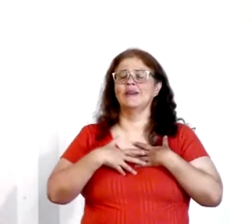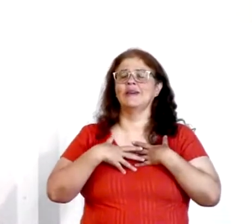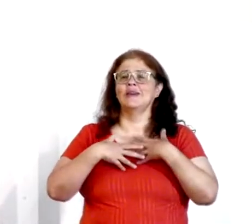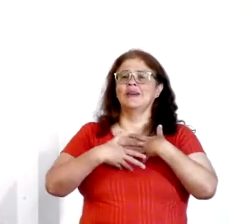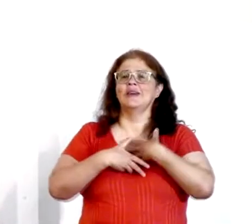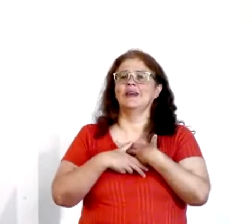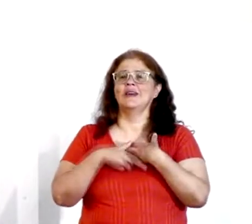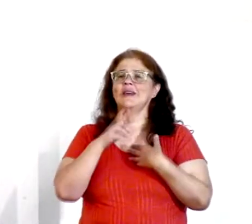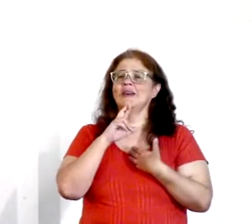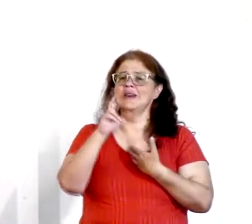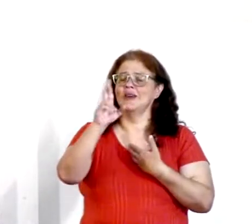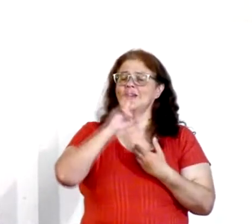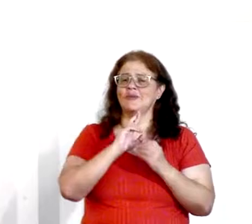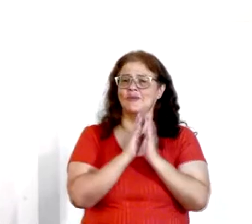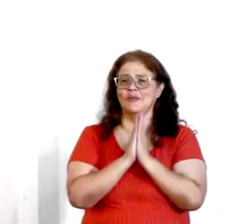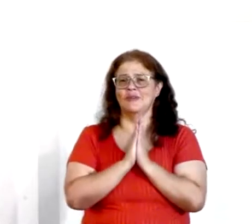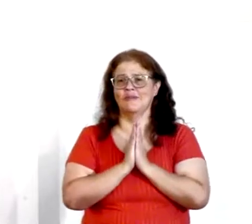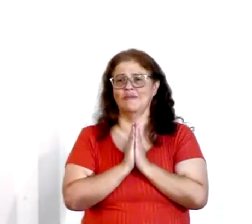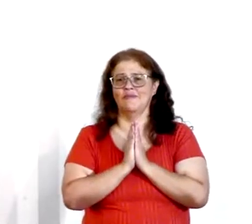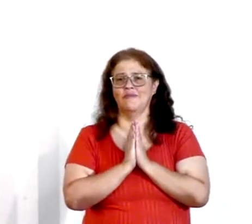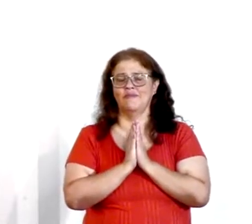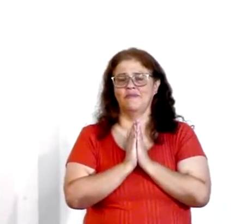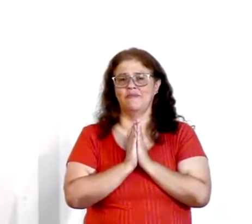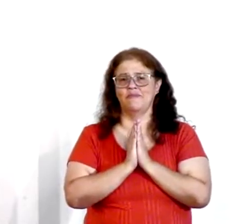minha oração.